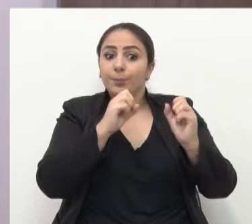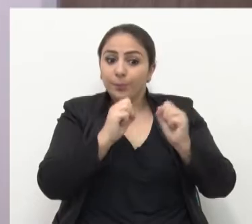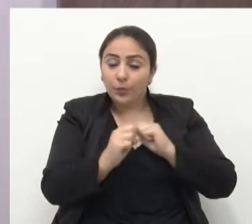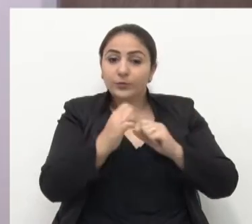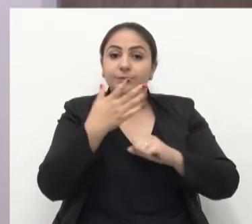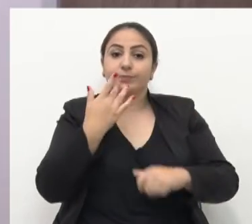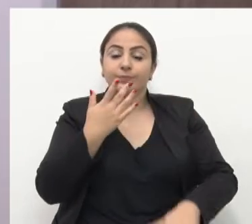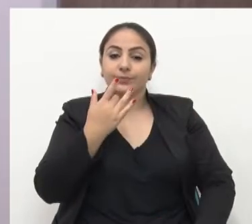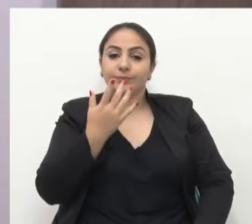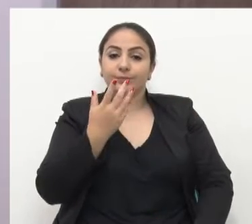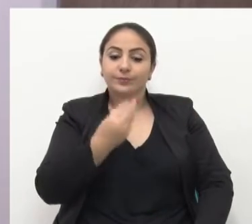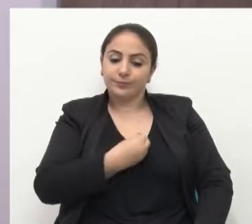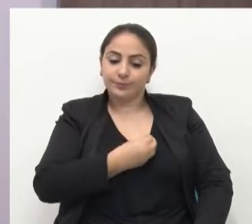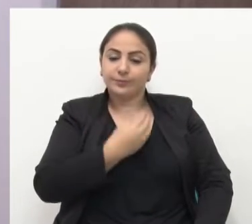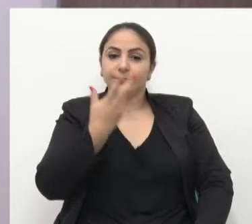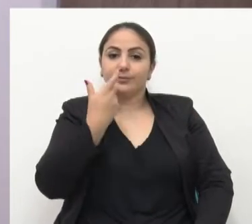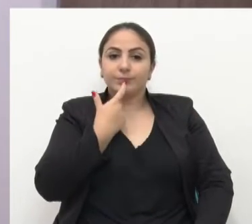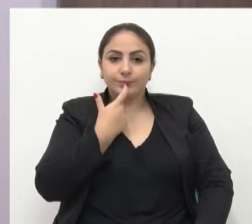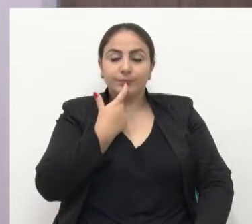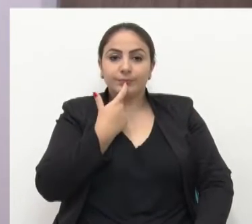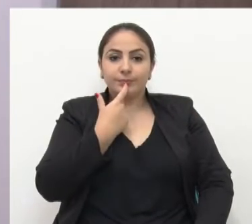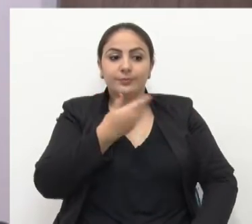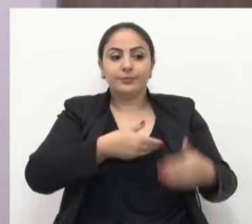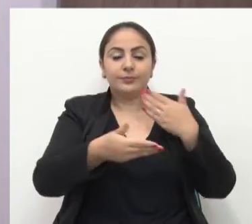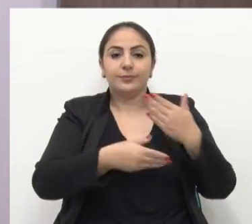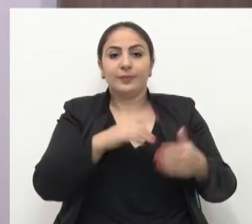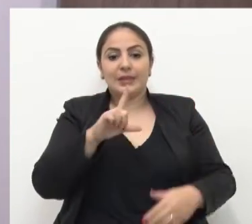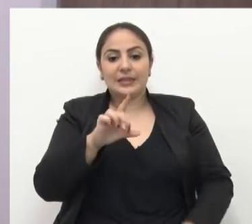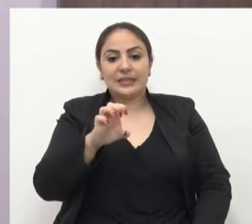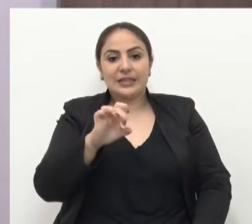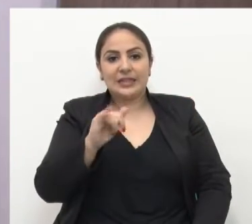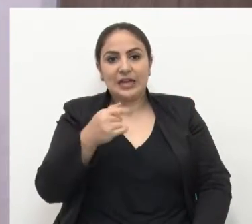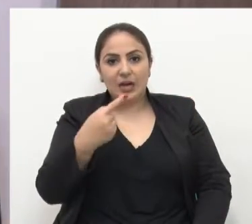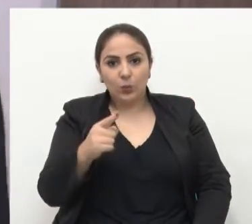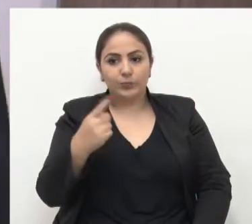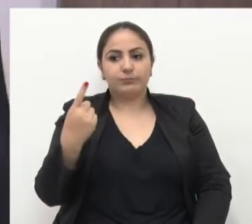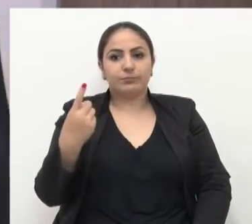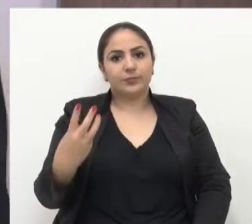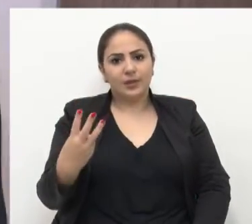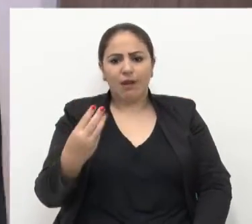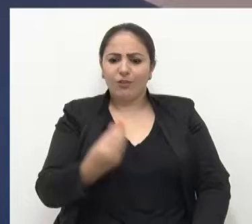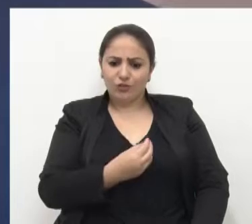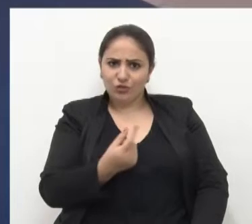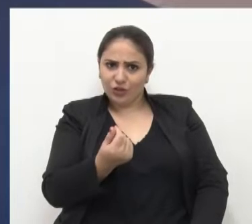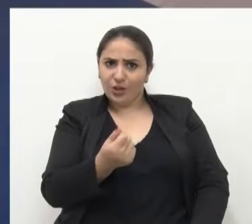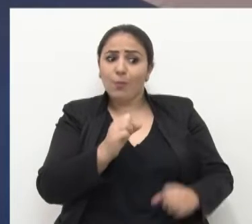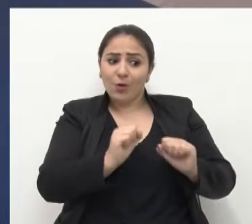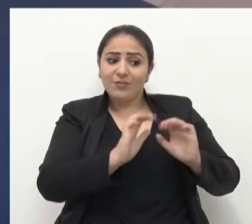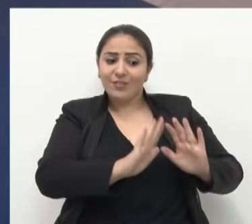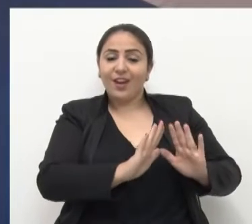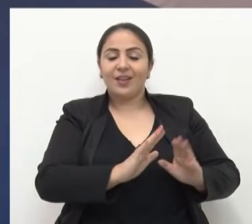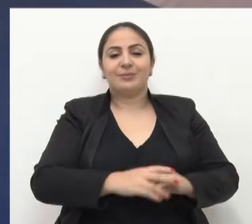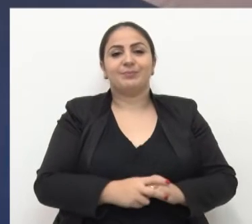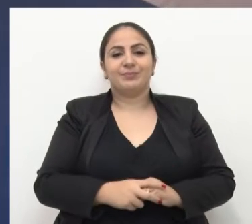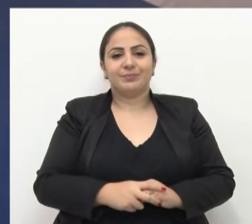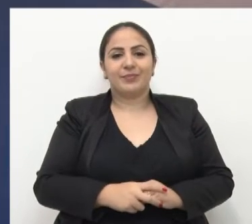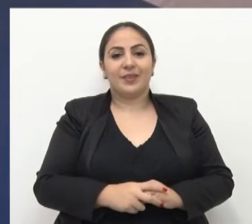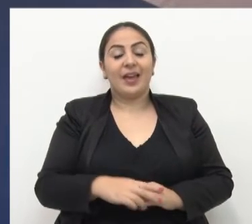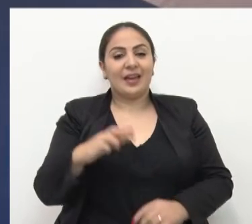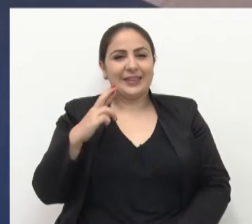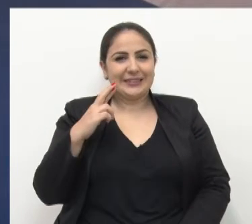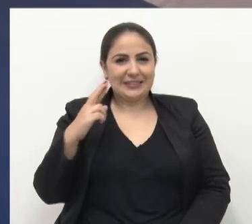pode facilitar a vida de crianças e adolescentes são atendidos no leão 13 dinheiro que nós podemos deixar que o auditor fiscal da receita